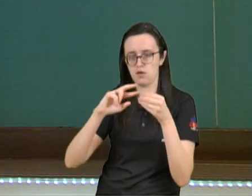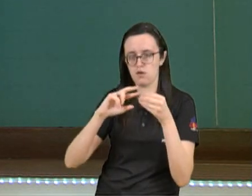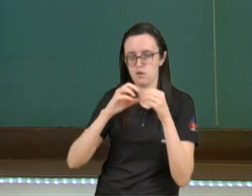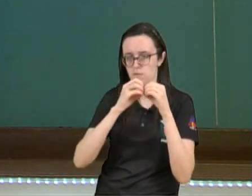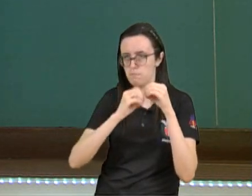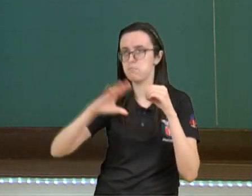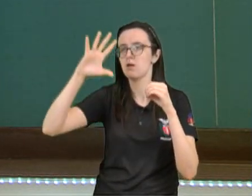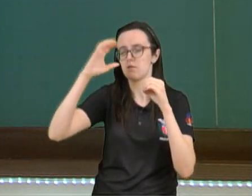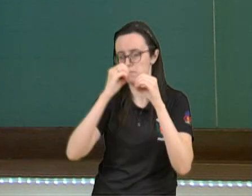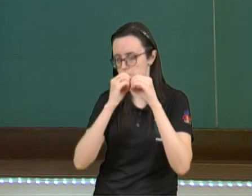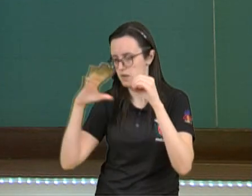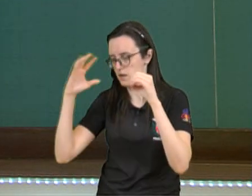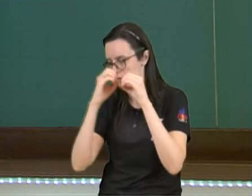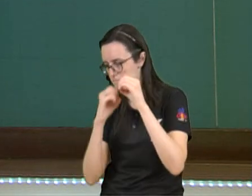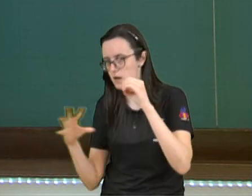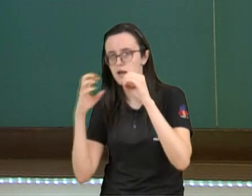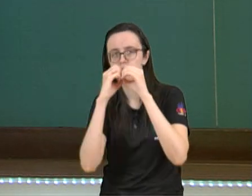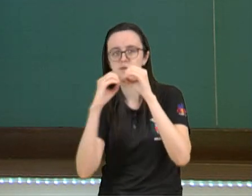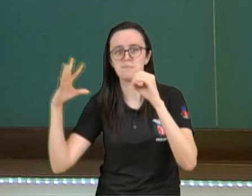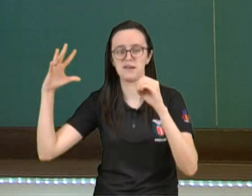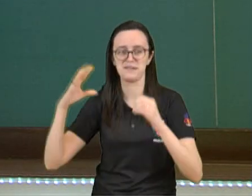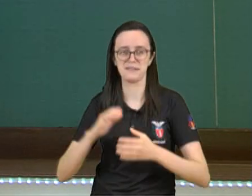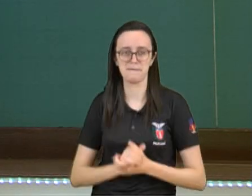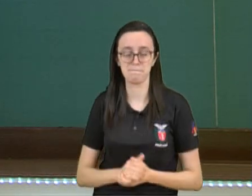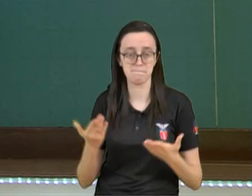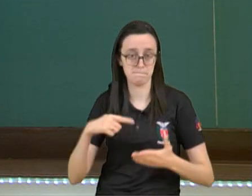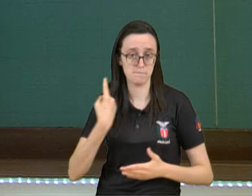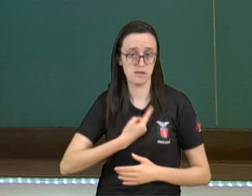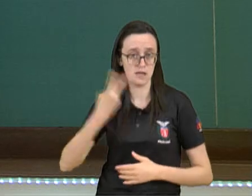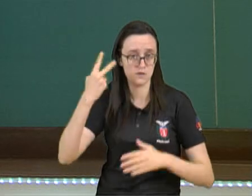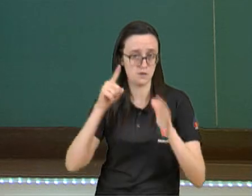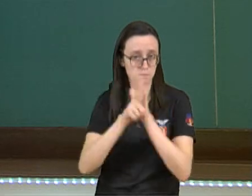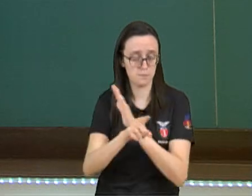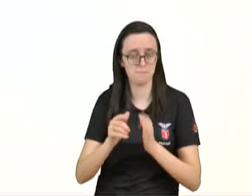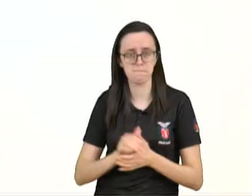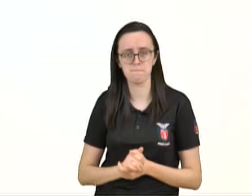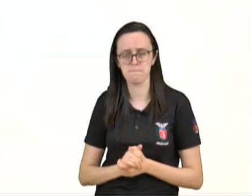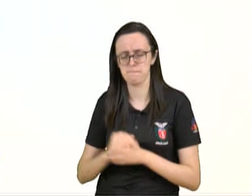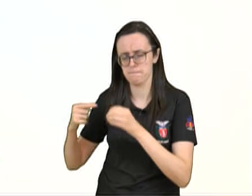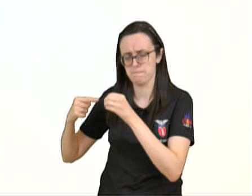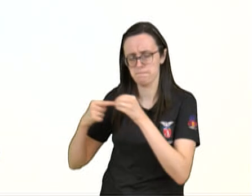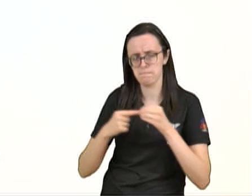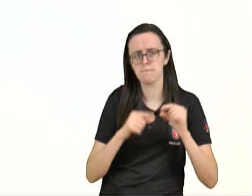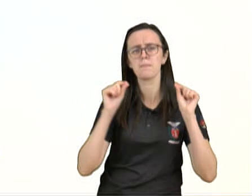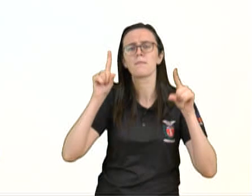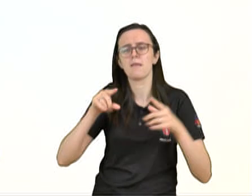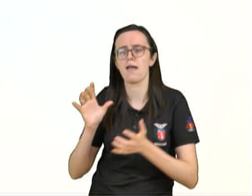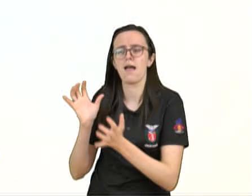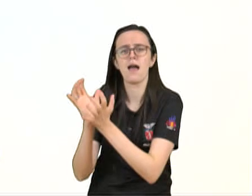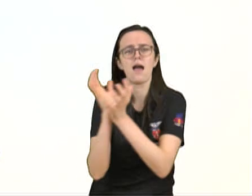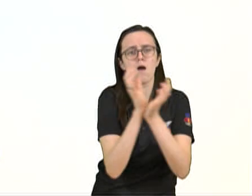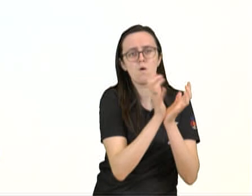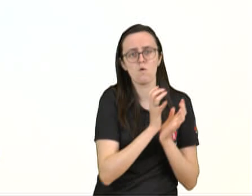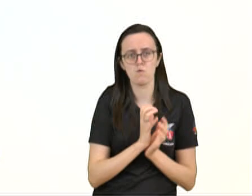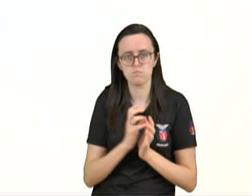com um material genético do outro. Vamos para a nossa segunda pergunta? Os protozoários são um grupo de